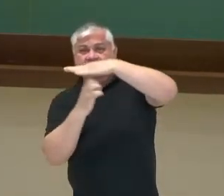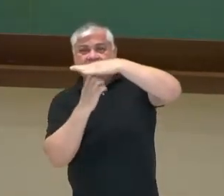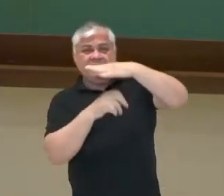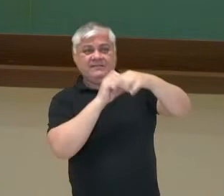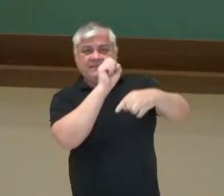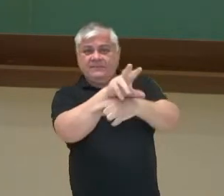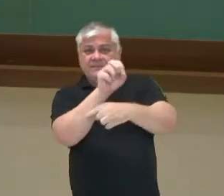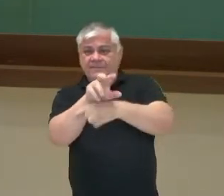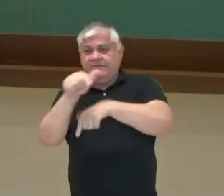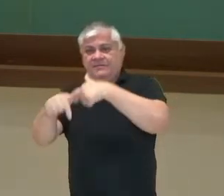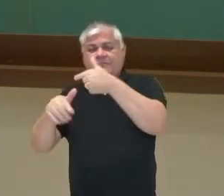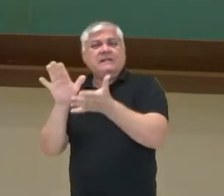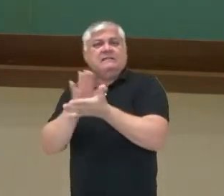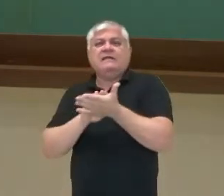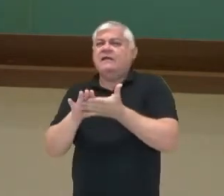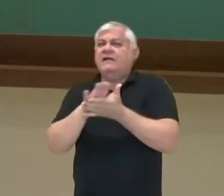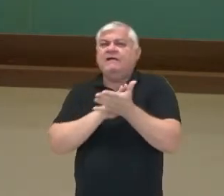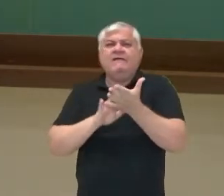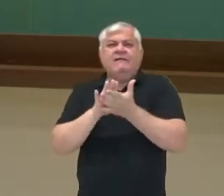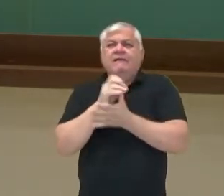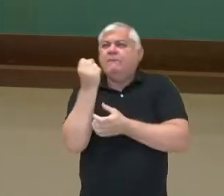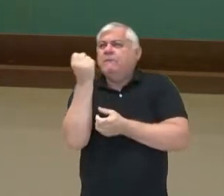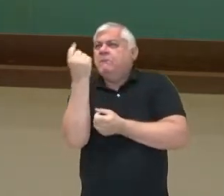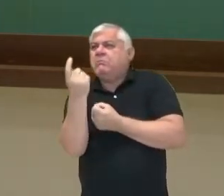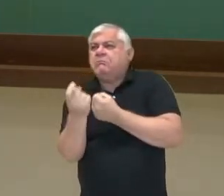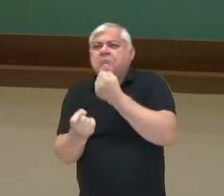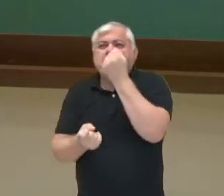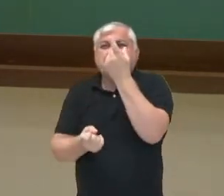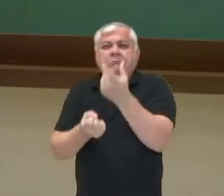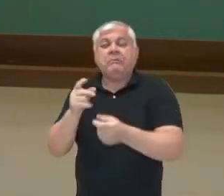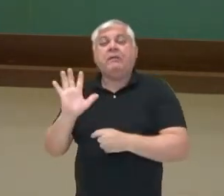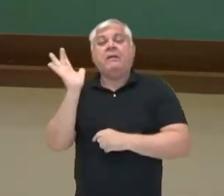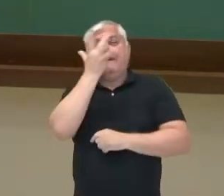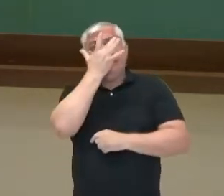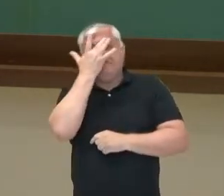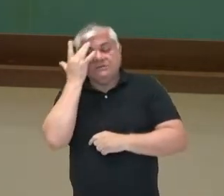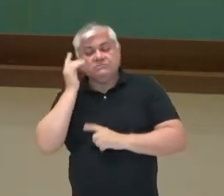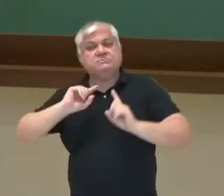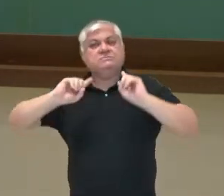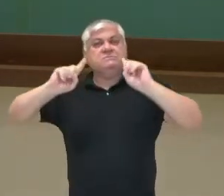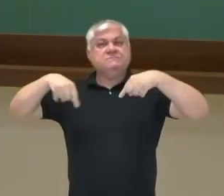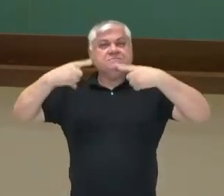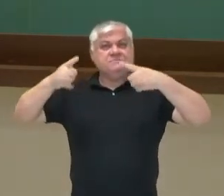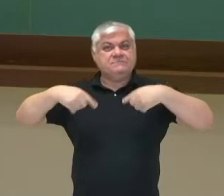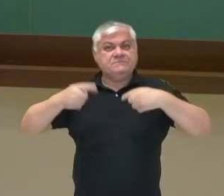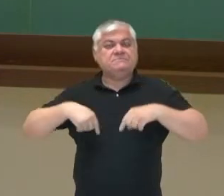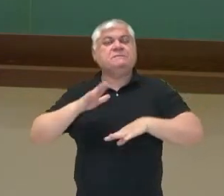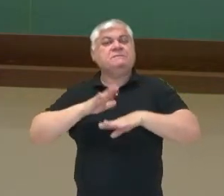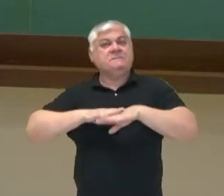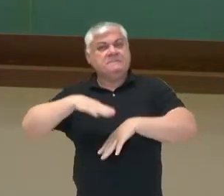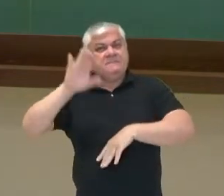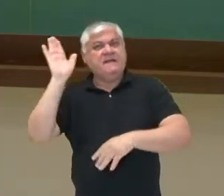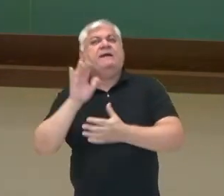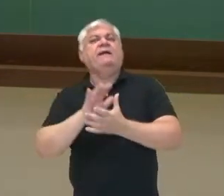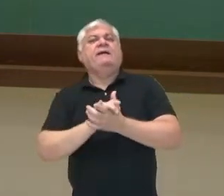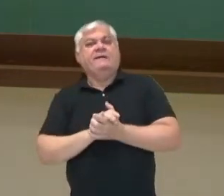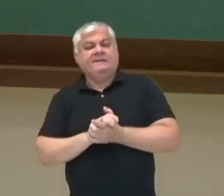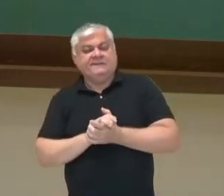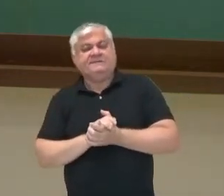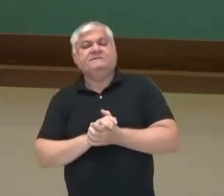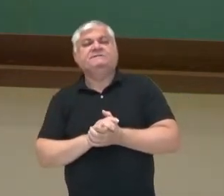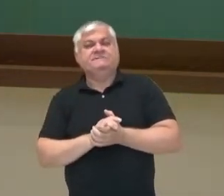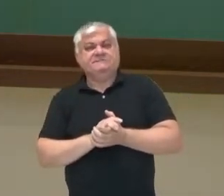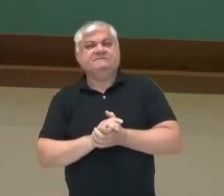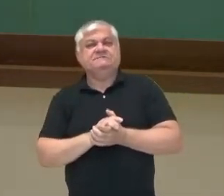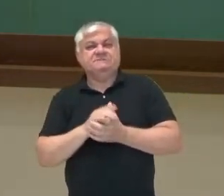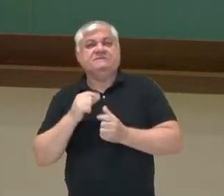empresas instaladas, então as pessoas acabam tendo ali uns desafios muito maiores, ampliados em relação a